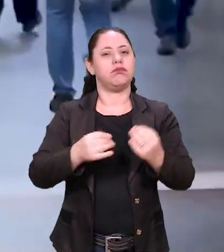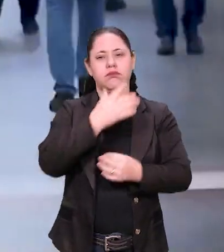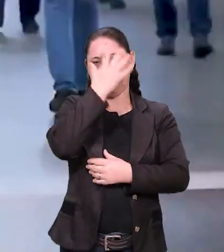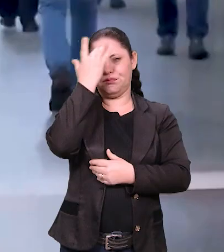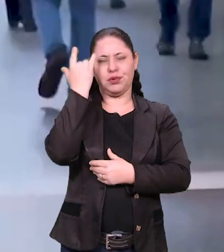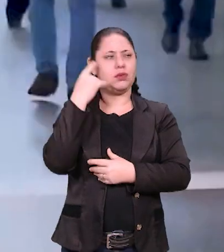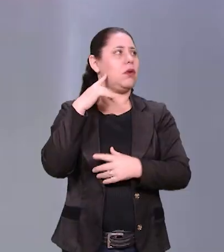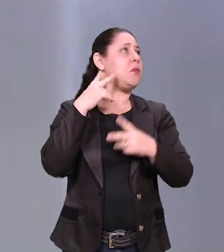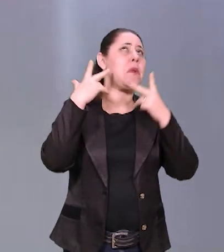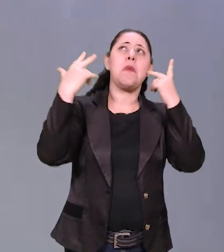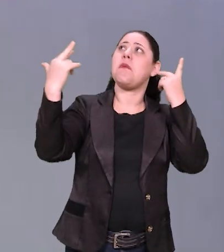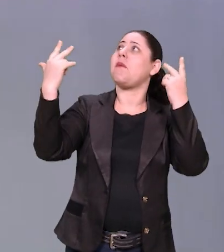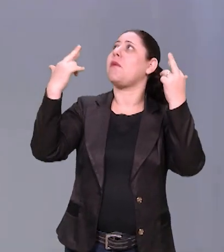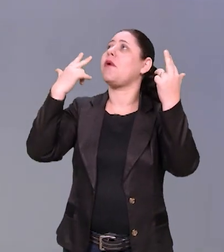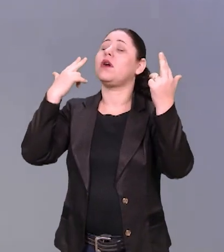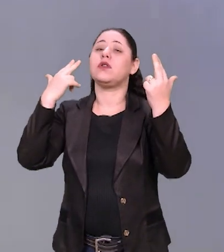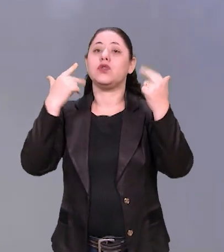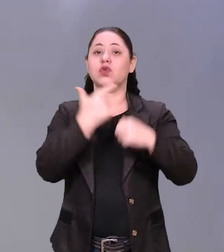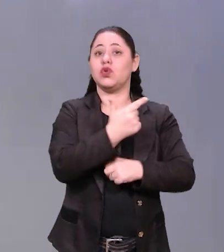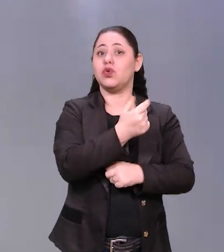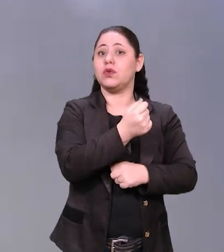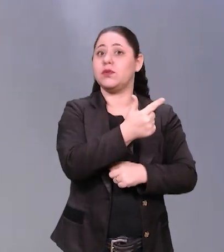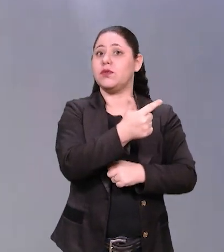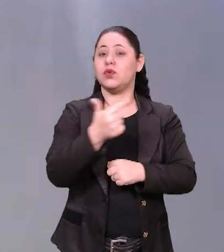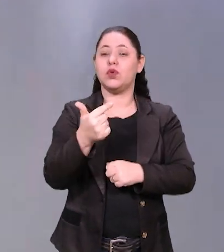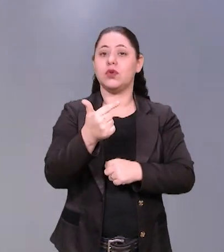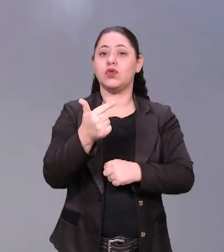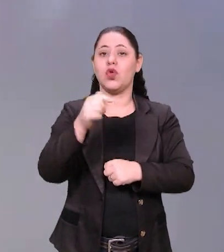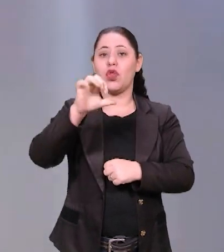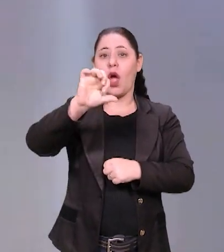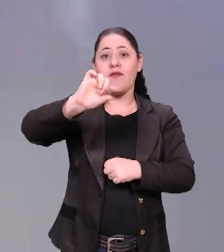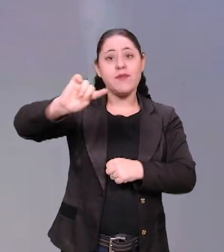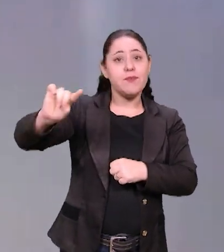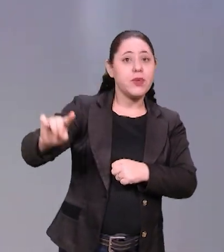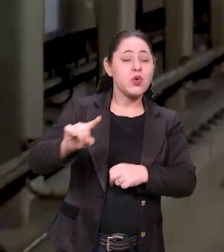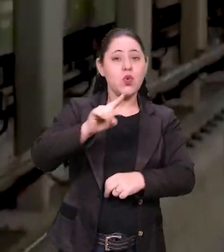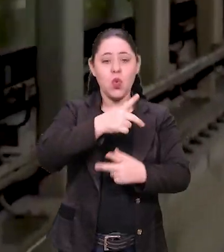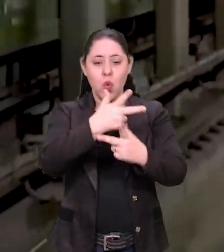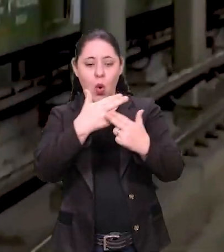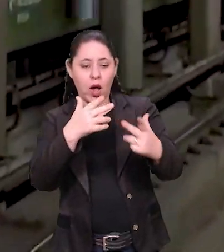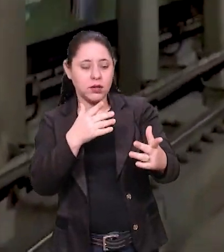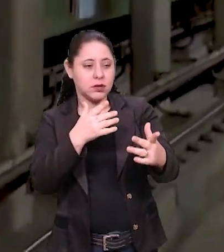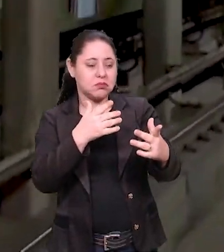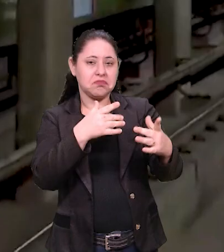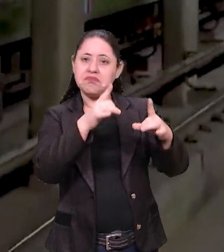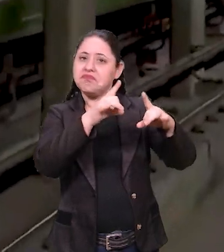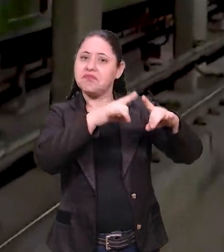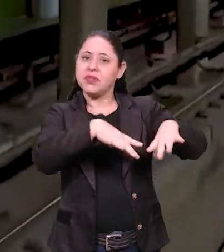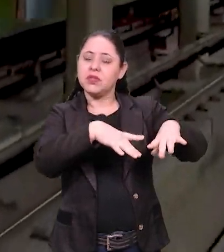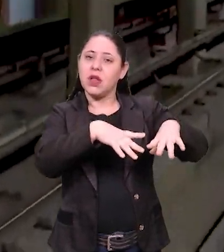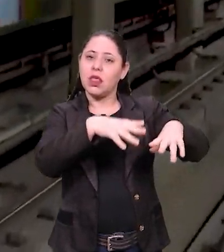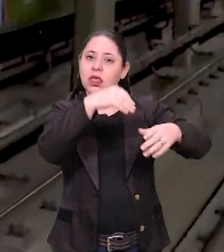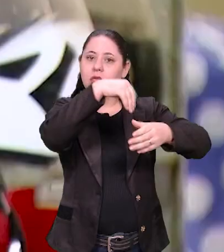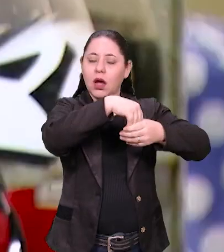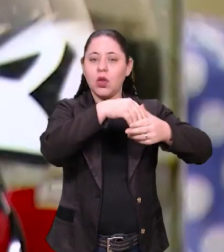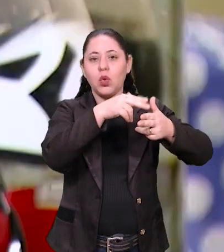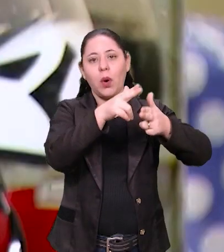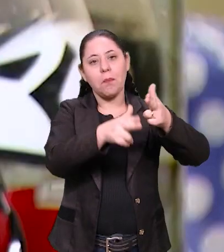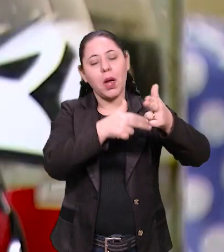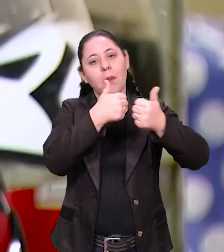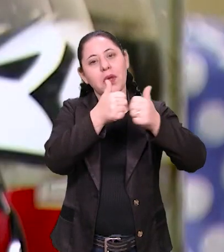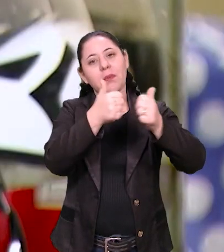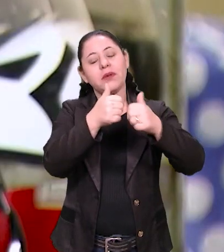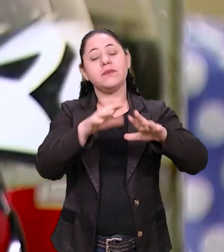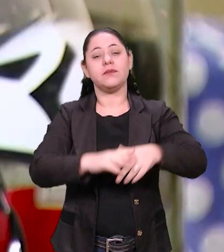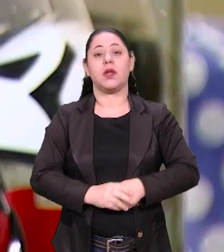gente distraída. Só em 2022, mais de 9 mil objetos foram esquecidos nos vagões. O bom é que